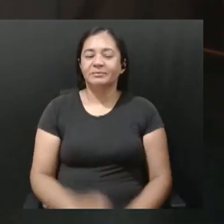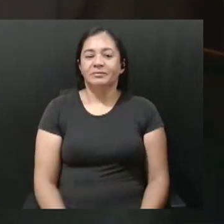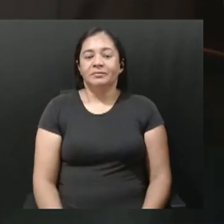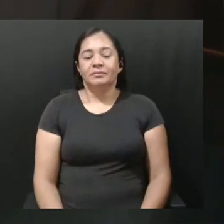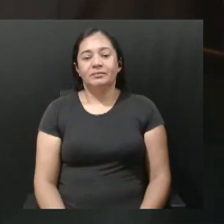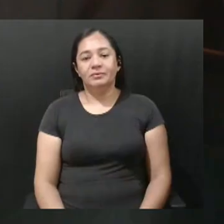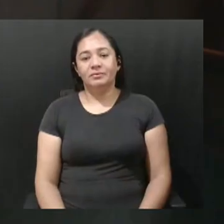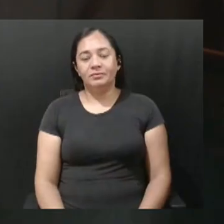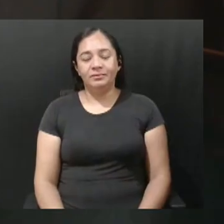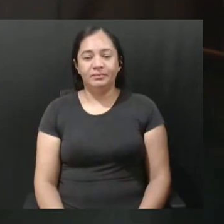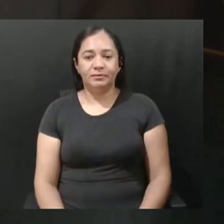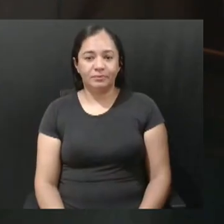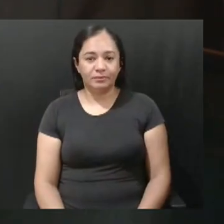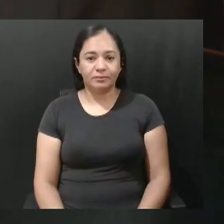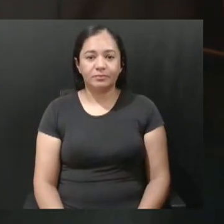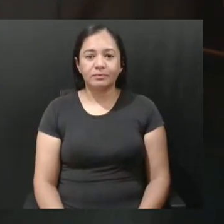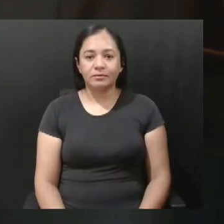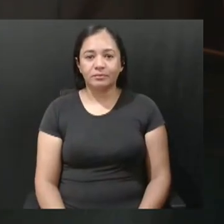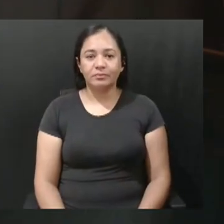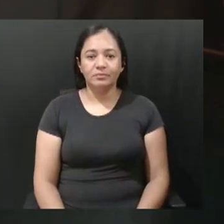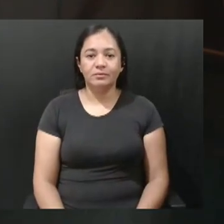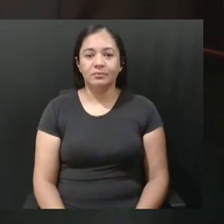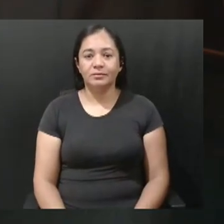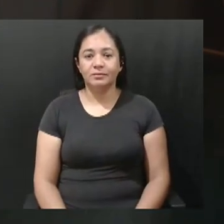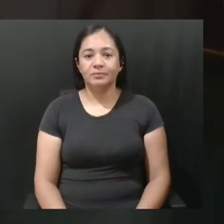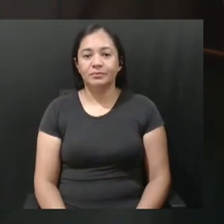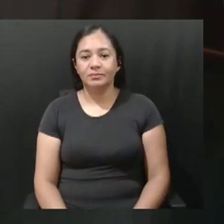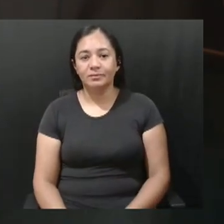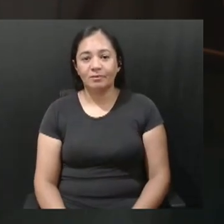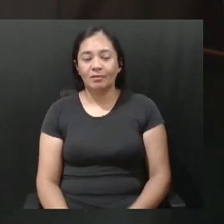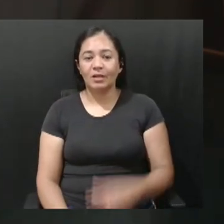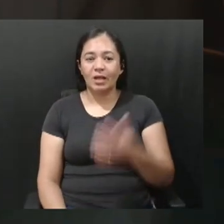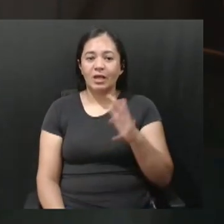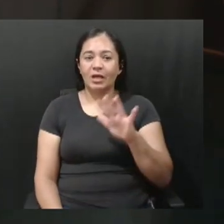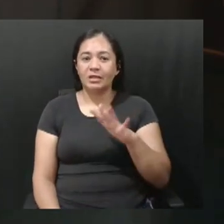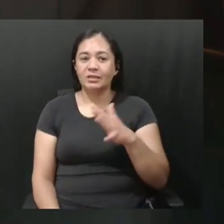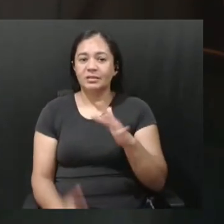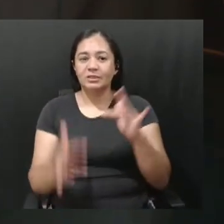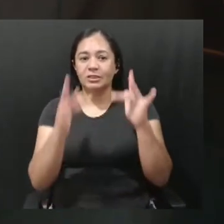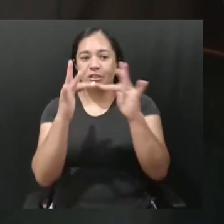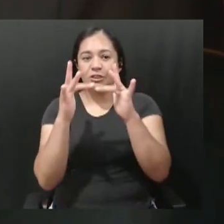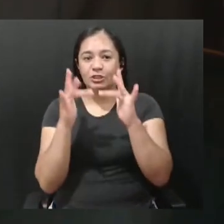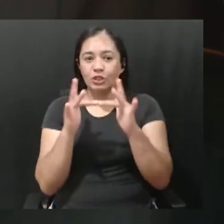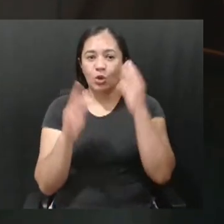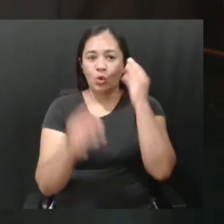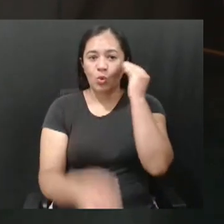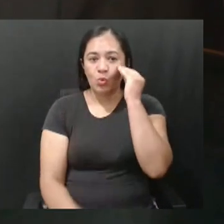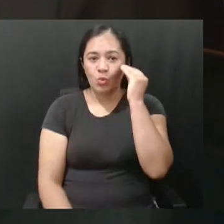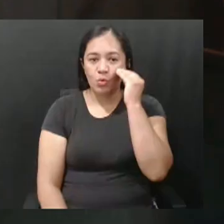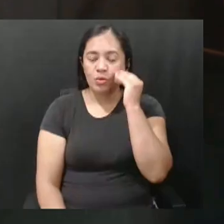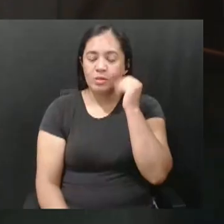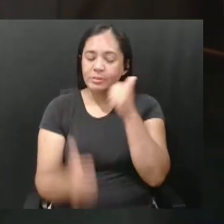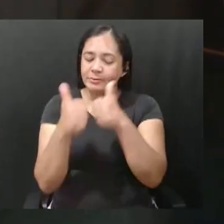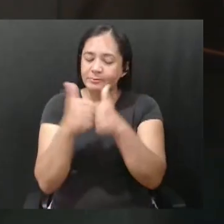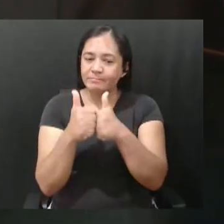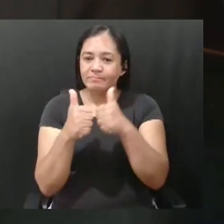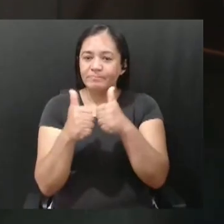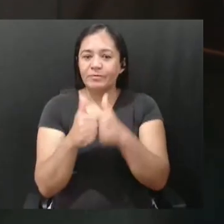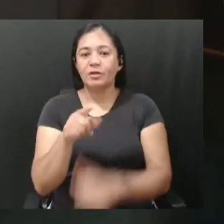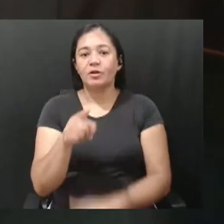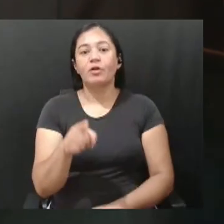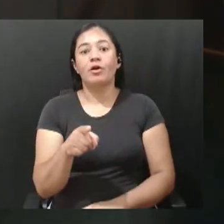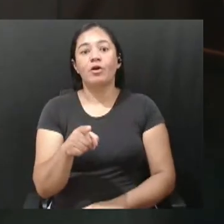de repente, esse contato, essa tentativa de reaproximação, você dá o braço a torcer,